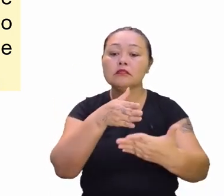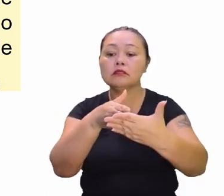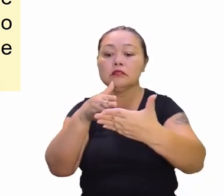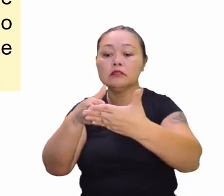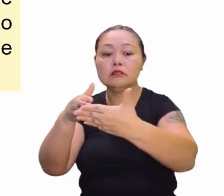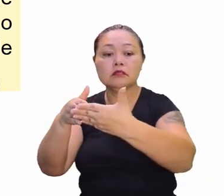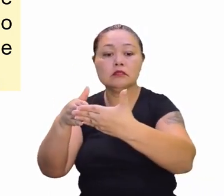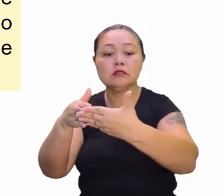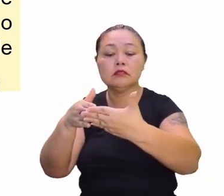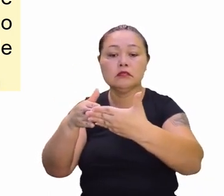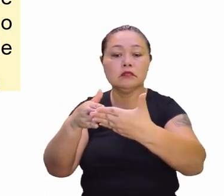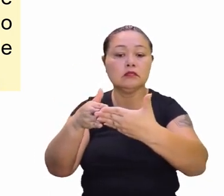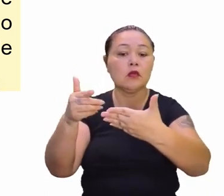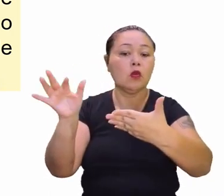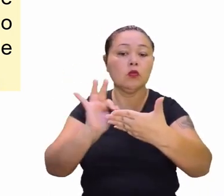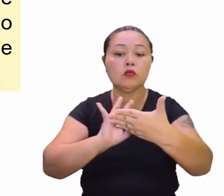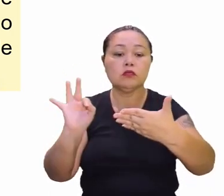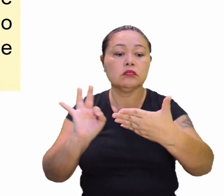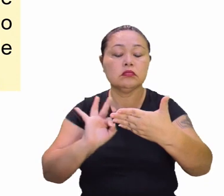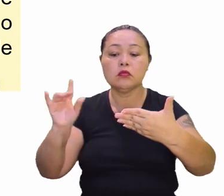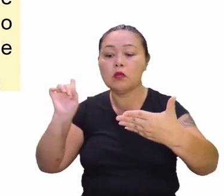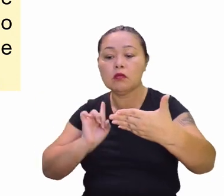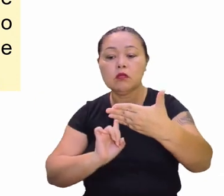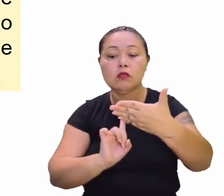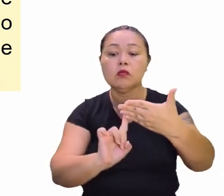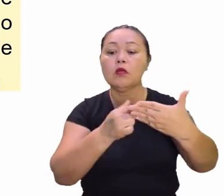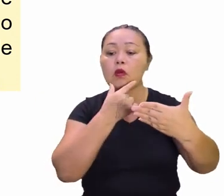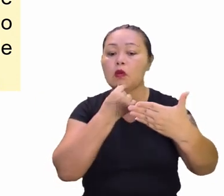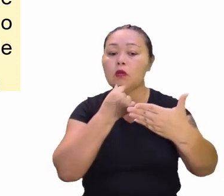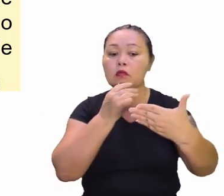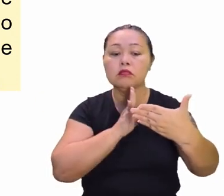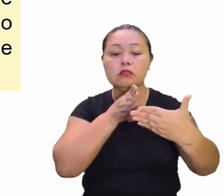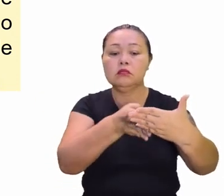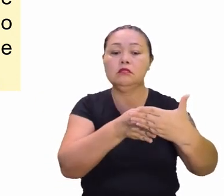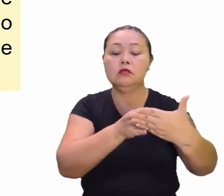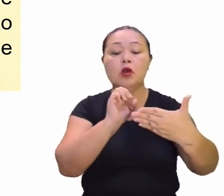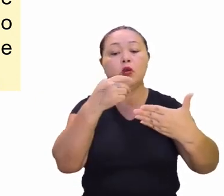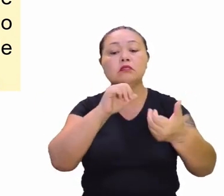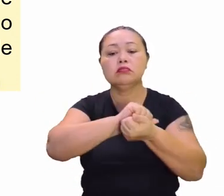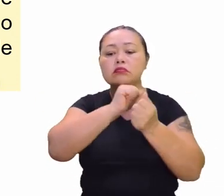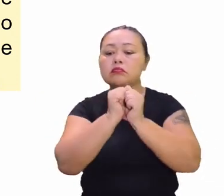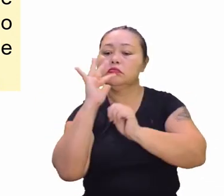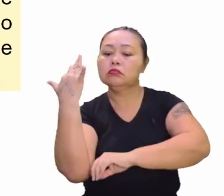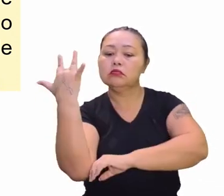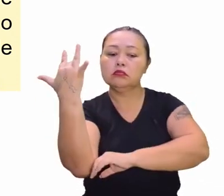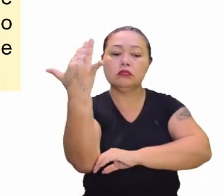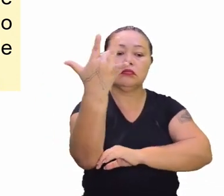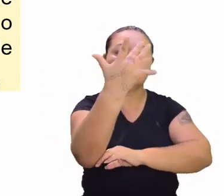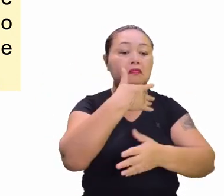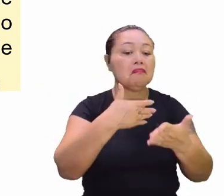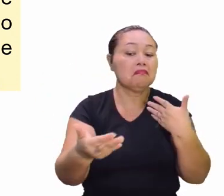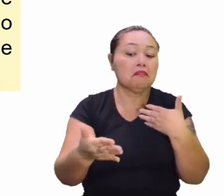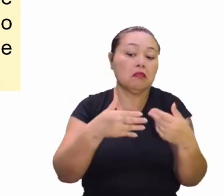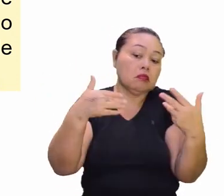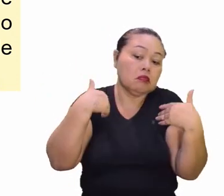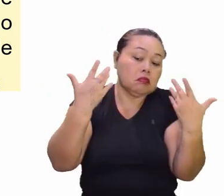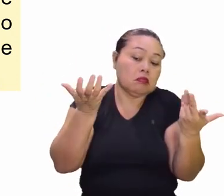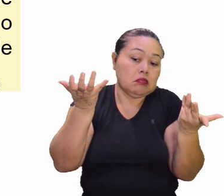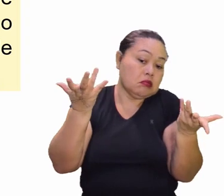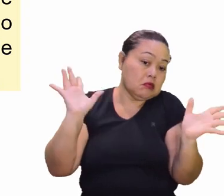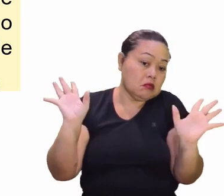limites, sem interferência humana direta ou modificações ambientais a qualquer